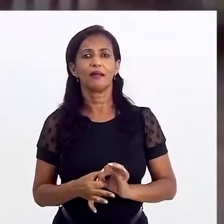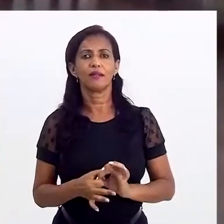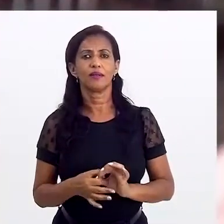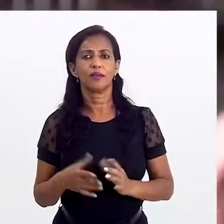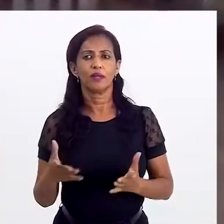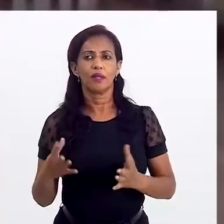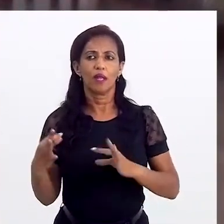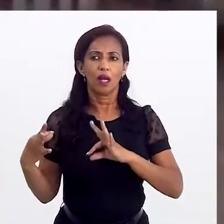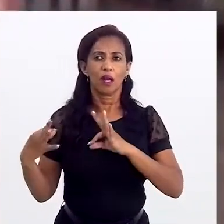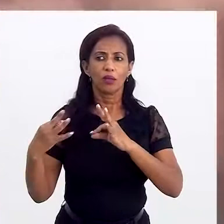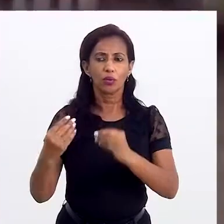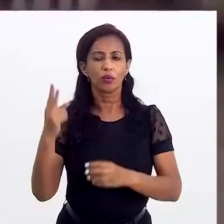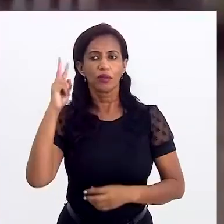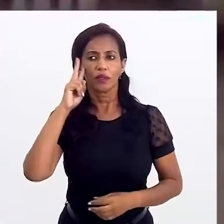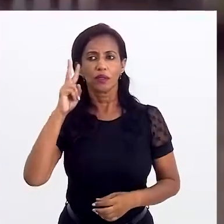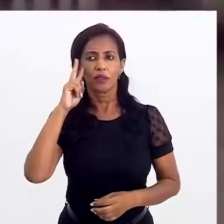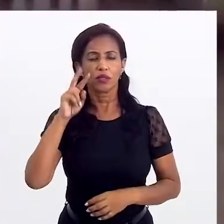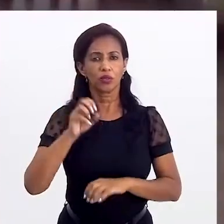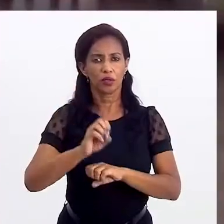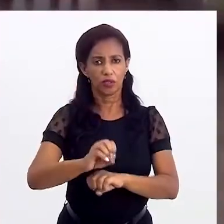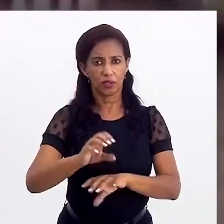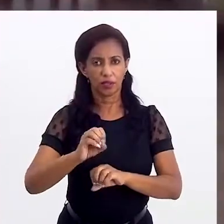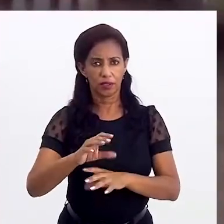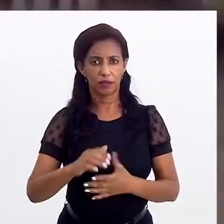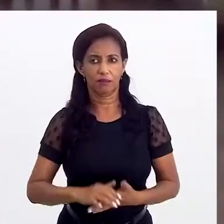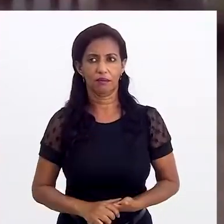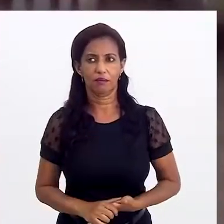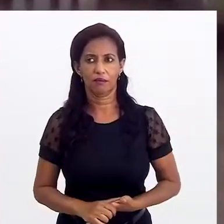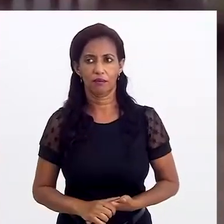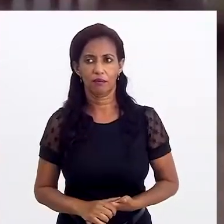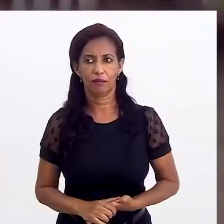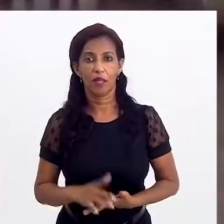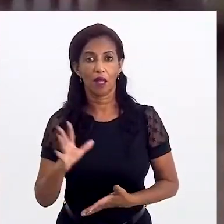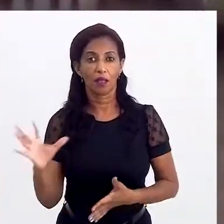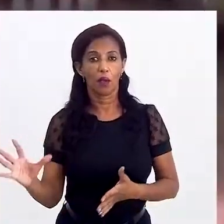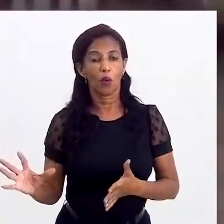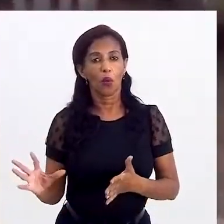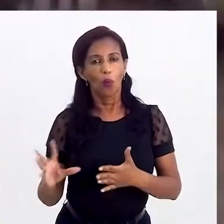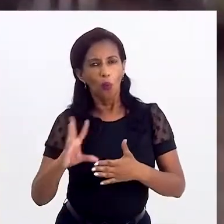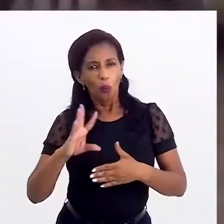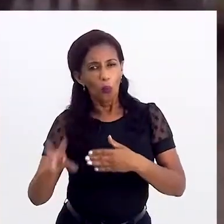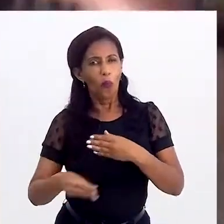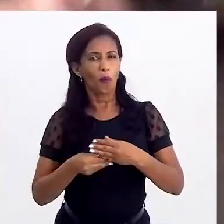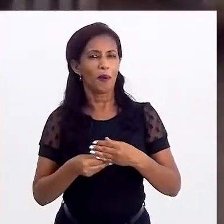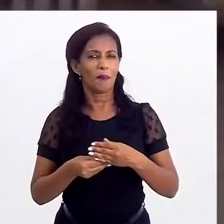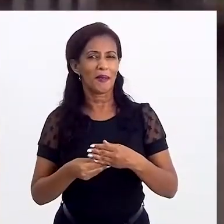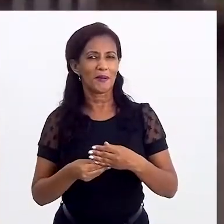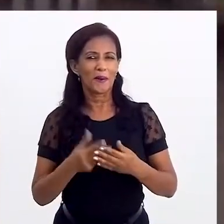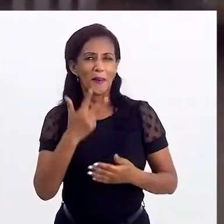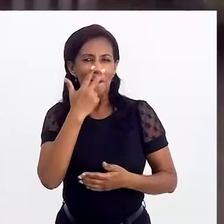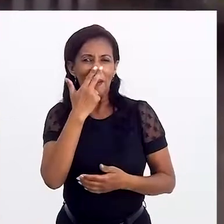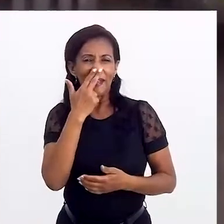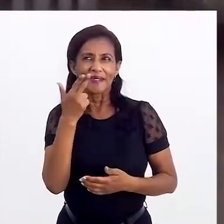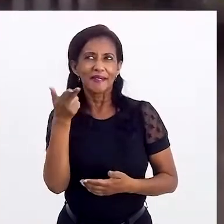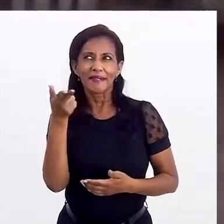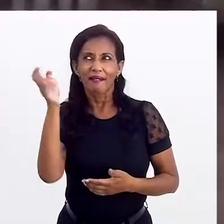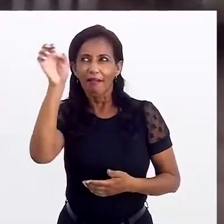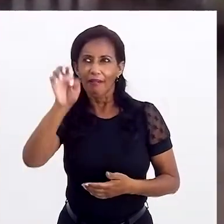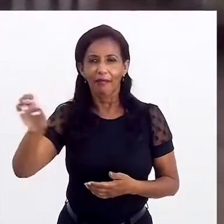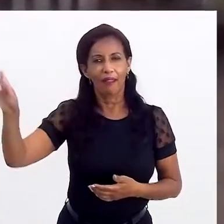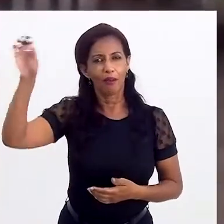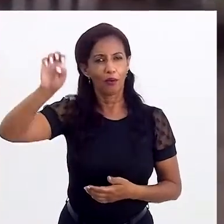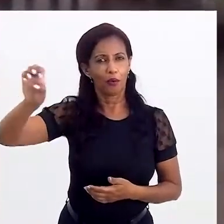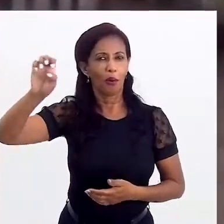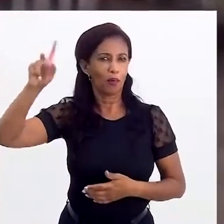ligado a toda essa história de educação, né? É um complemento, é uma coisa meio europeia, eu acho. Eu vejo